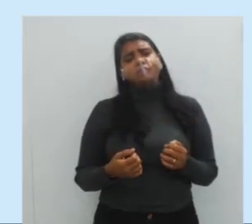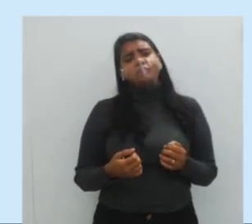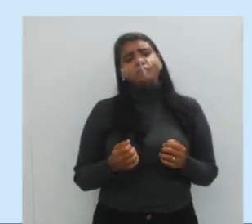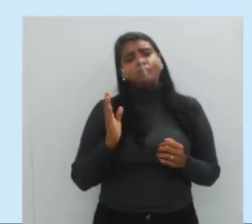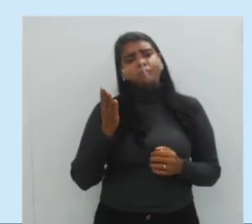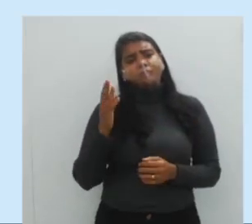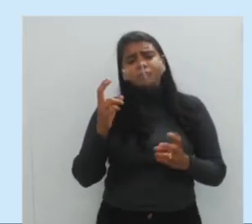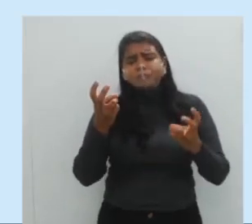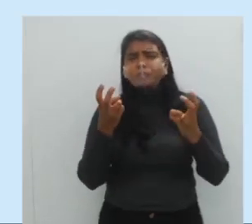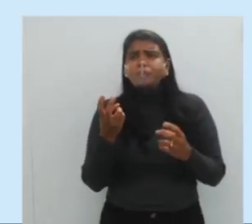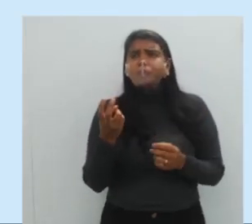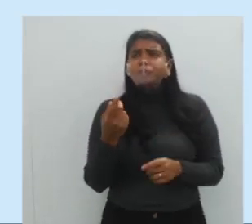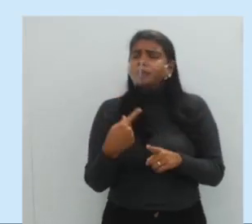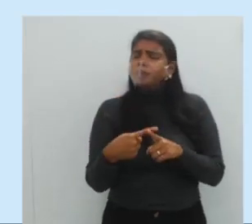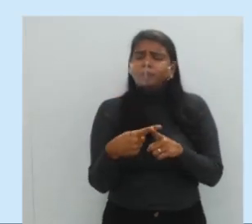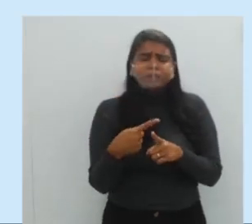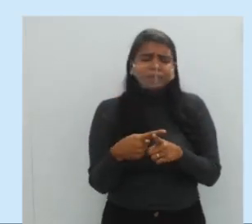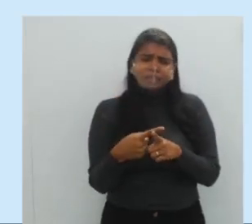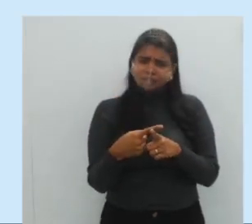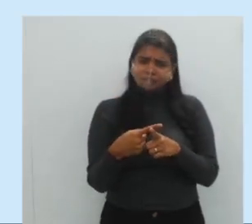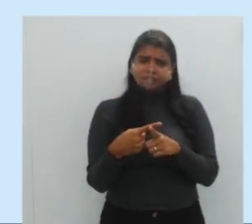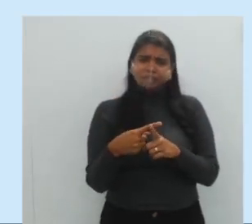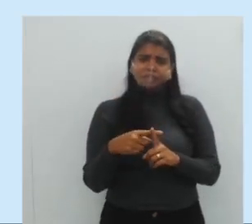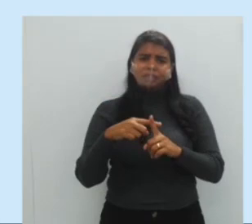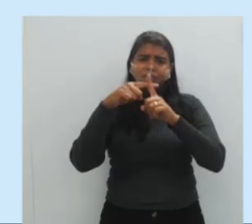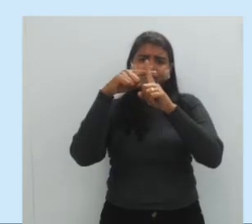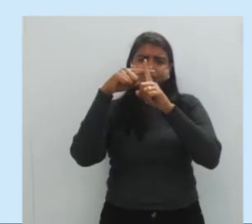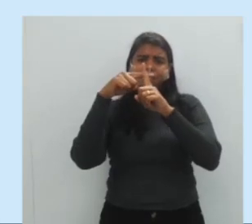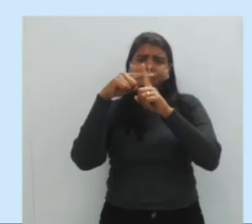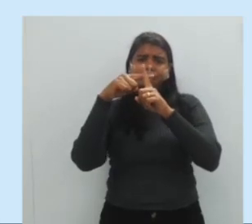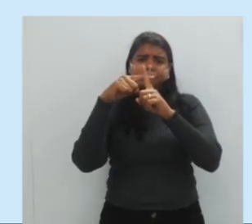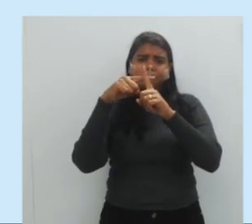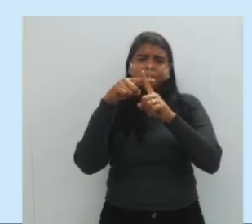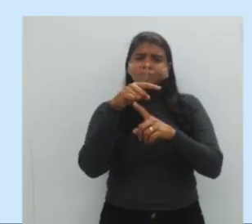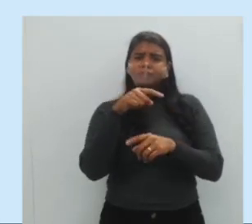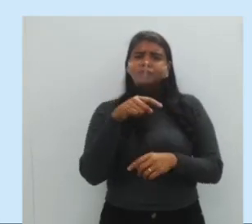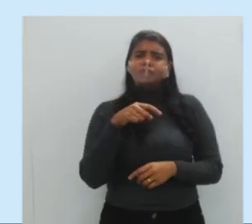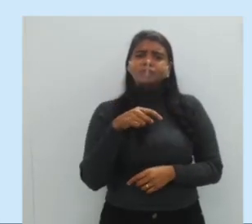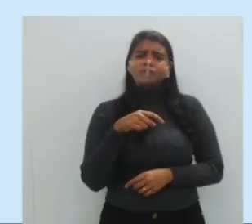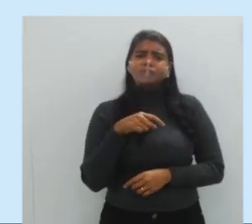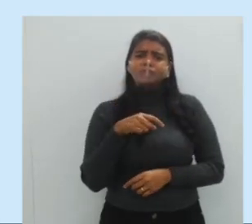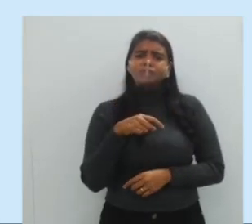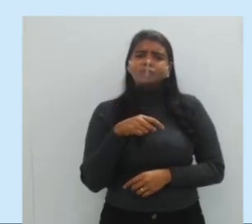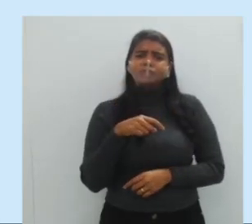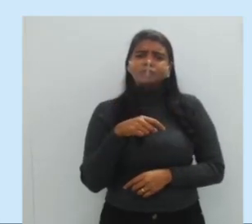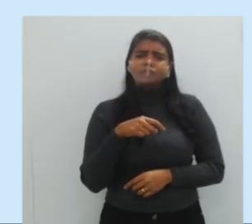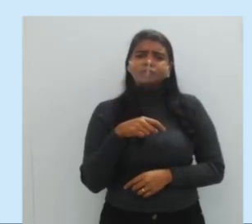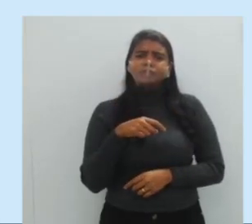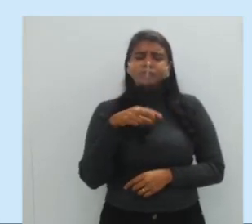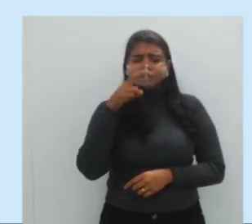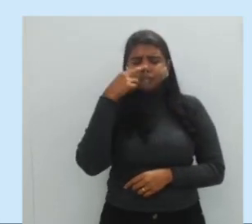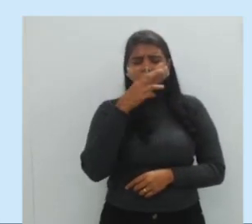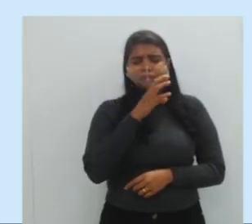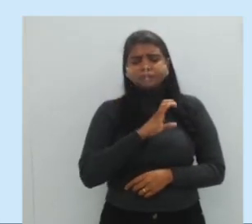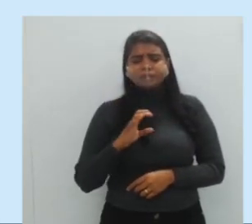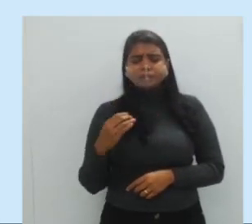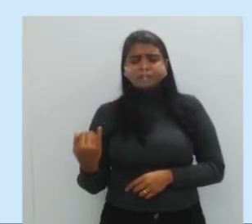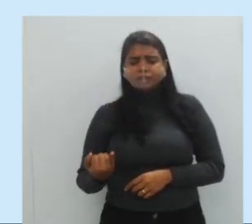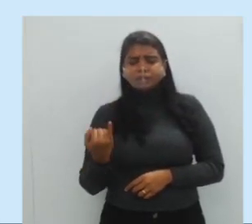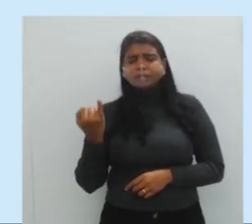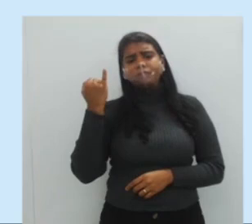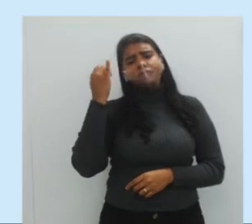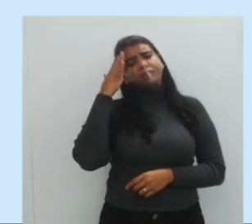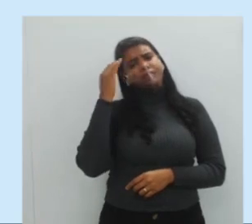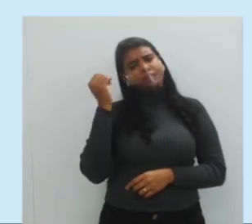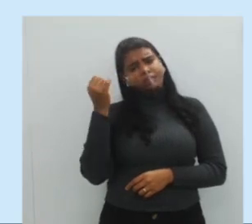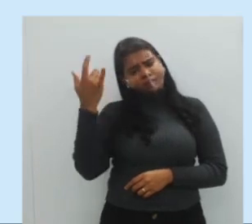nós observamos o porquê que a cruz simboliza o cristianismo, certo? Por quê? Então é importante saber